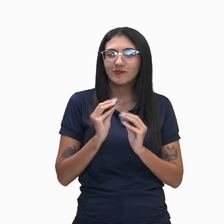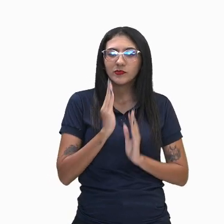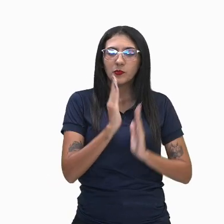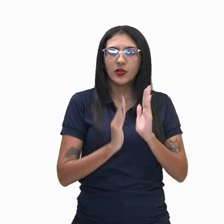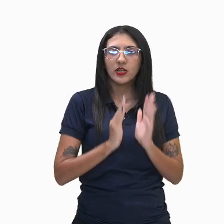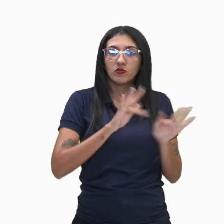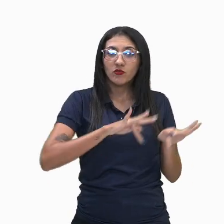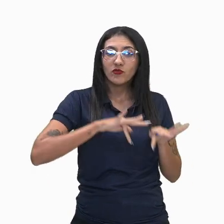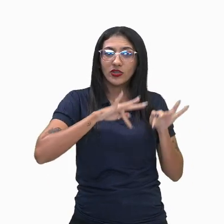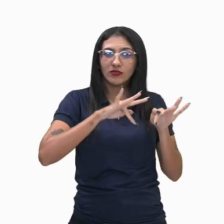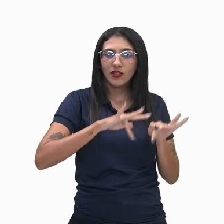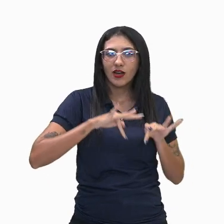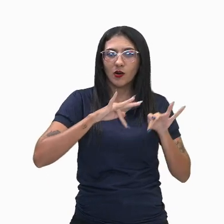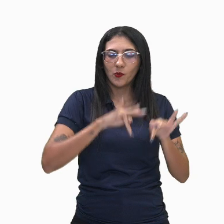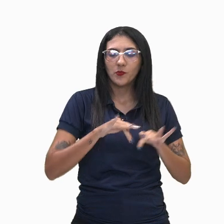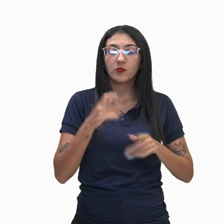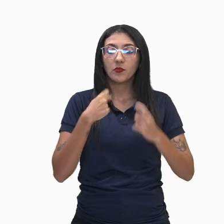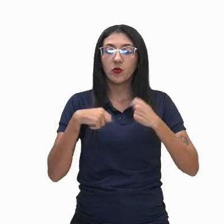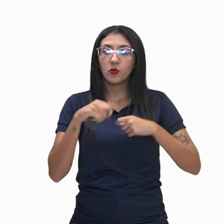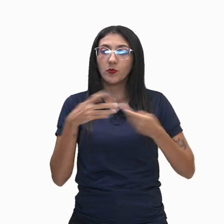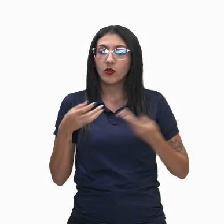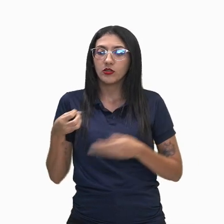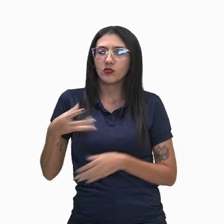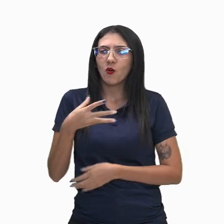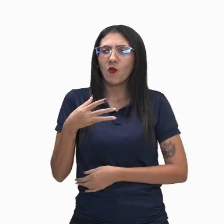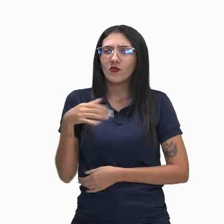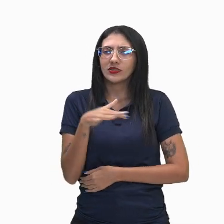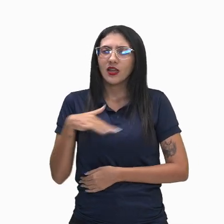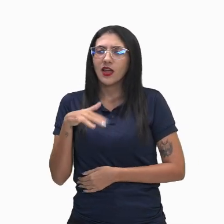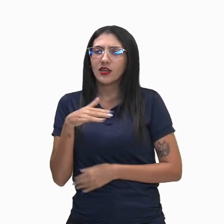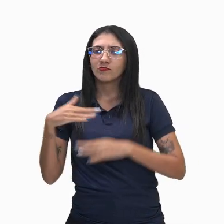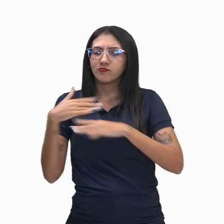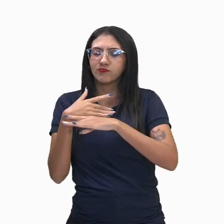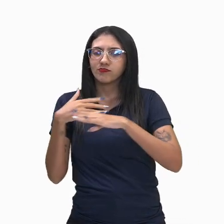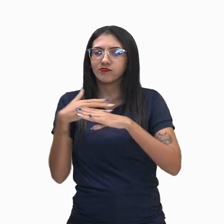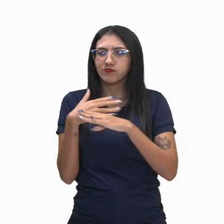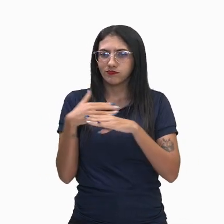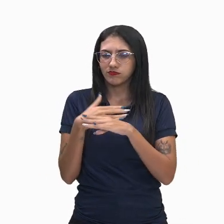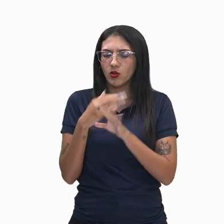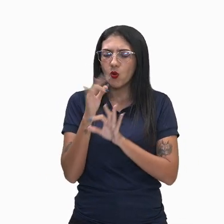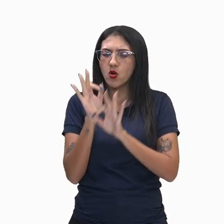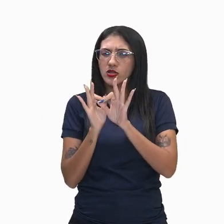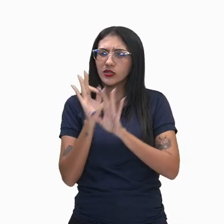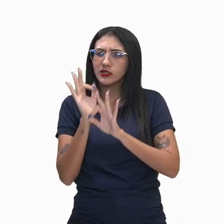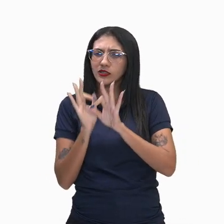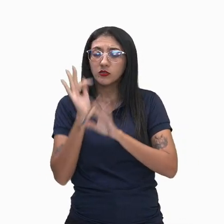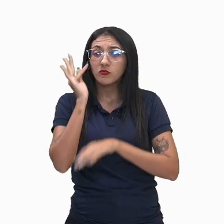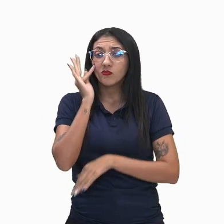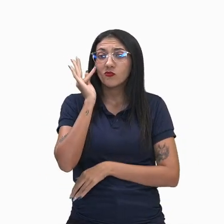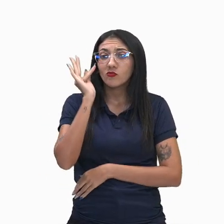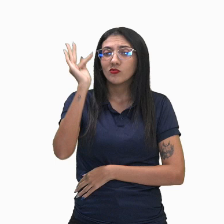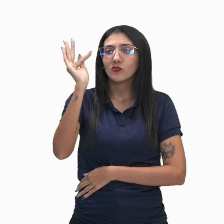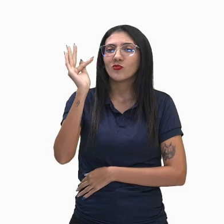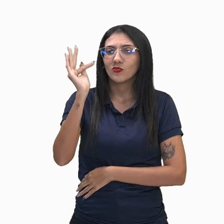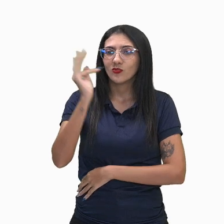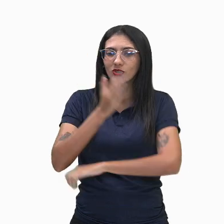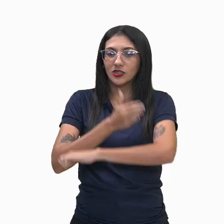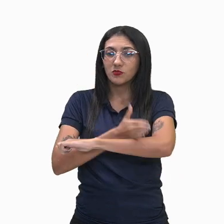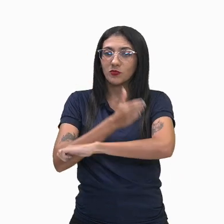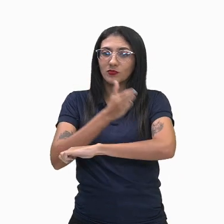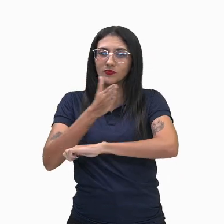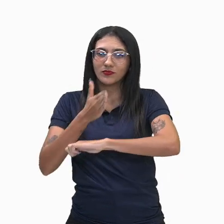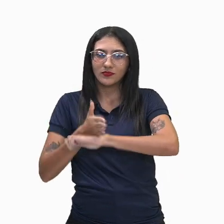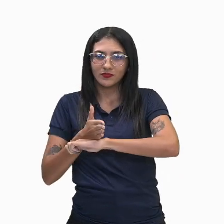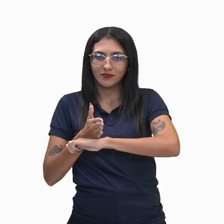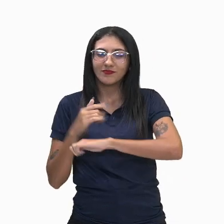mais dinâmica e urbana, preparando o terreno para a Idade Moderna.